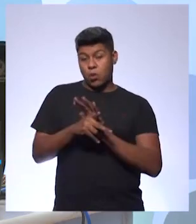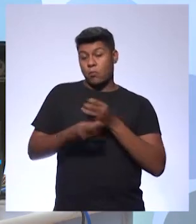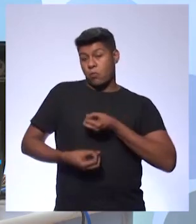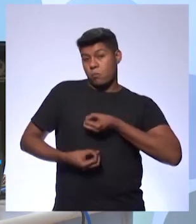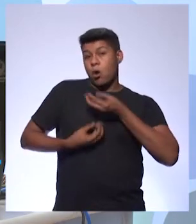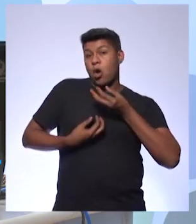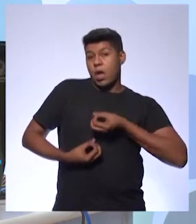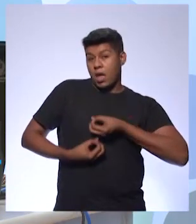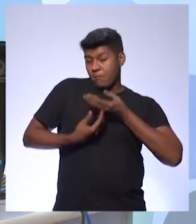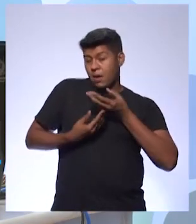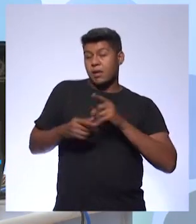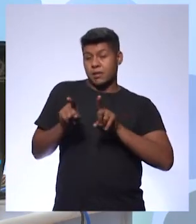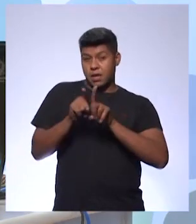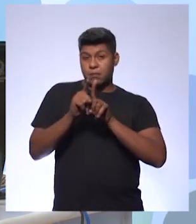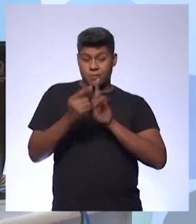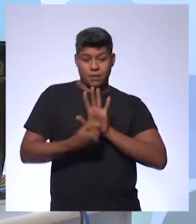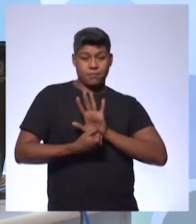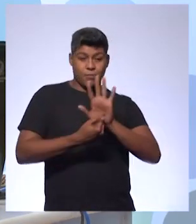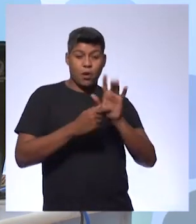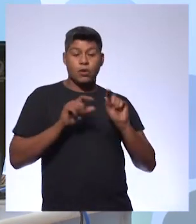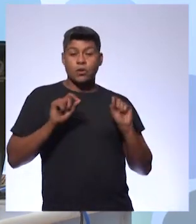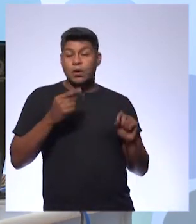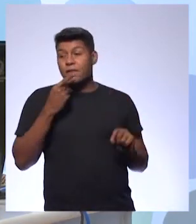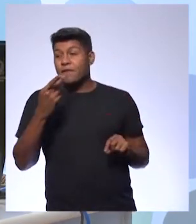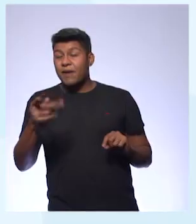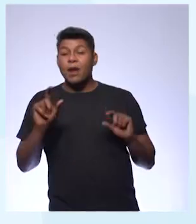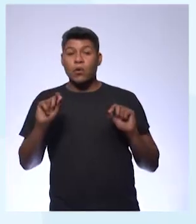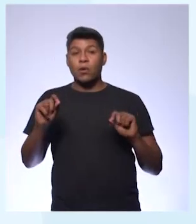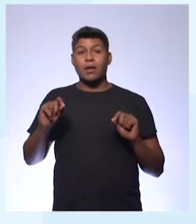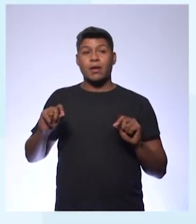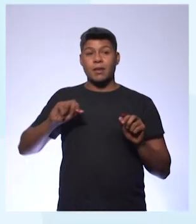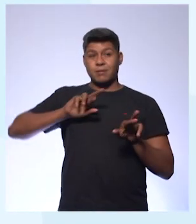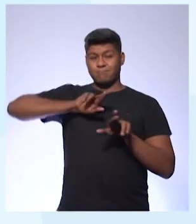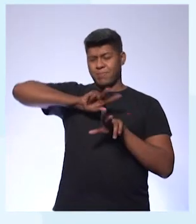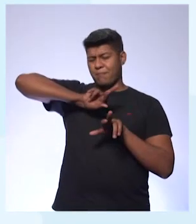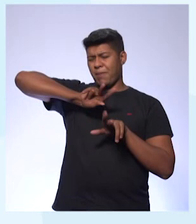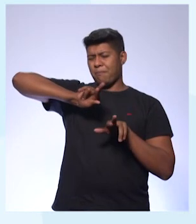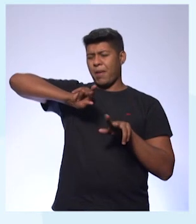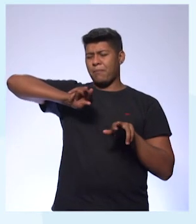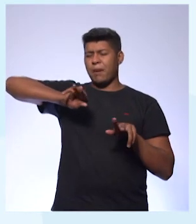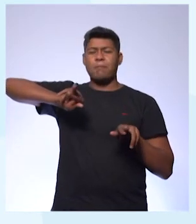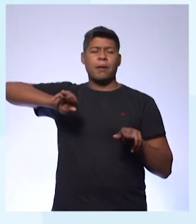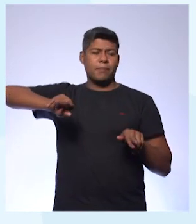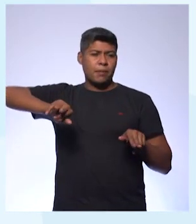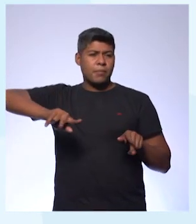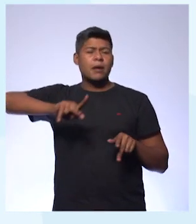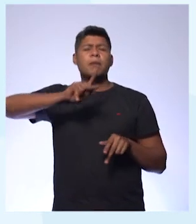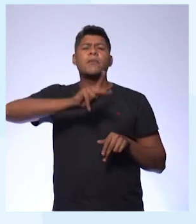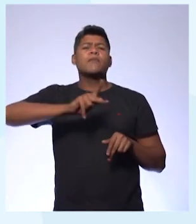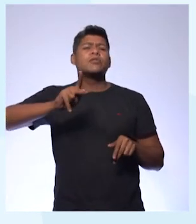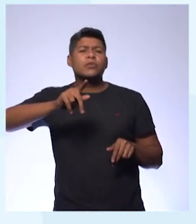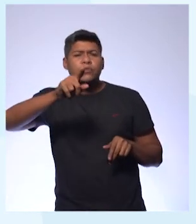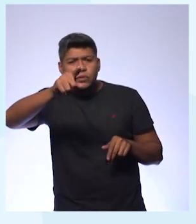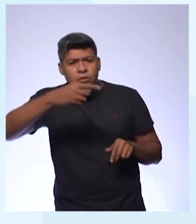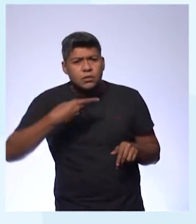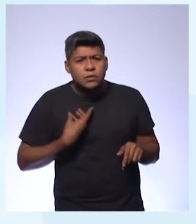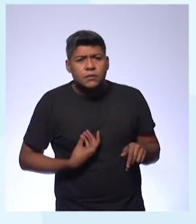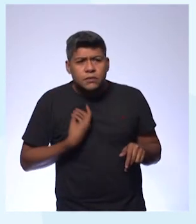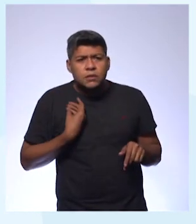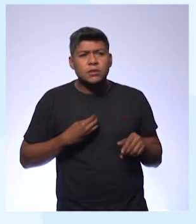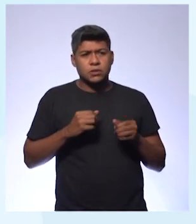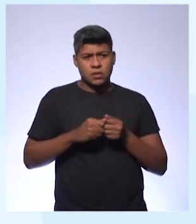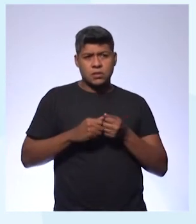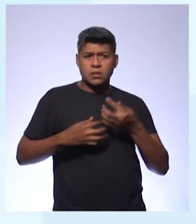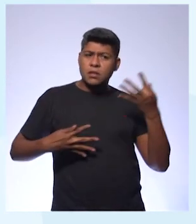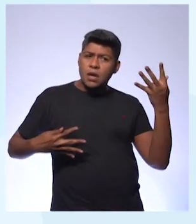poemas. E eu trouxe para a gente falar sobre a versificação. Professores, vocês que estão aí no